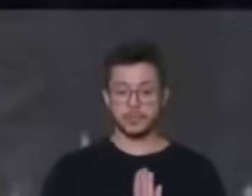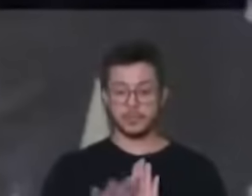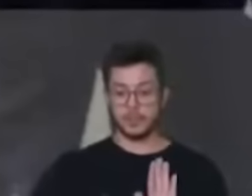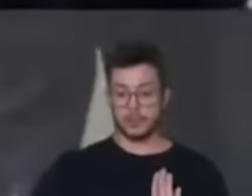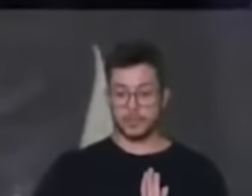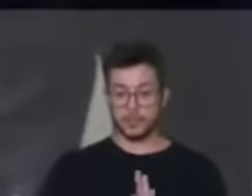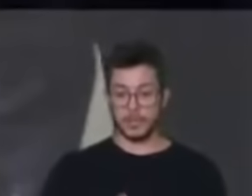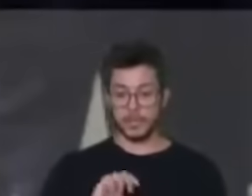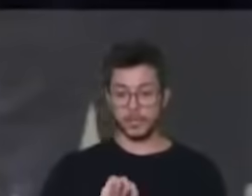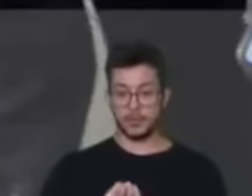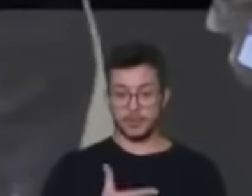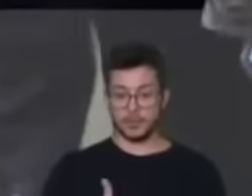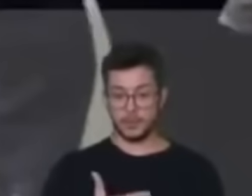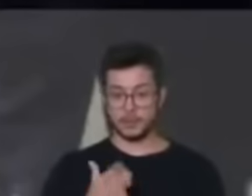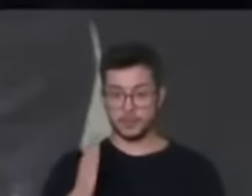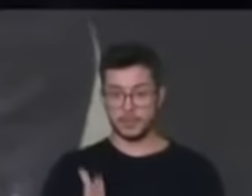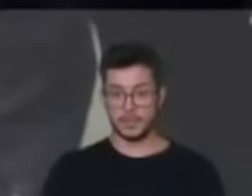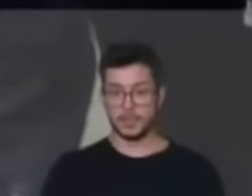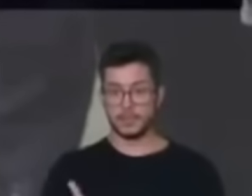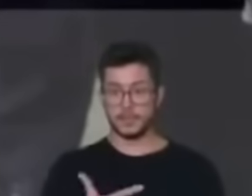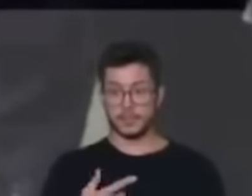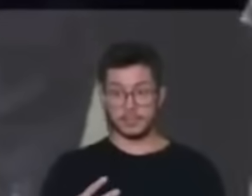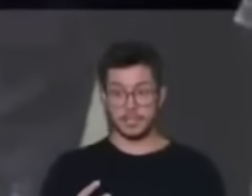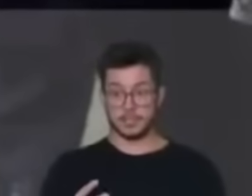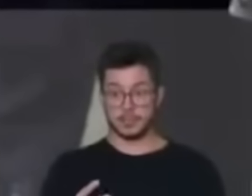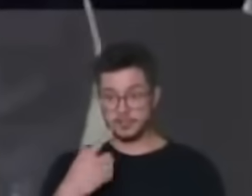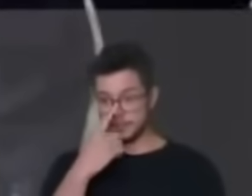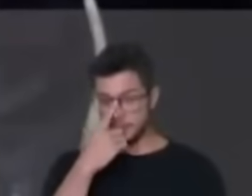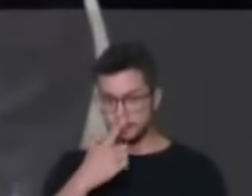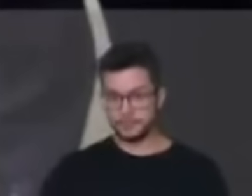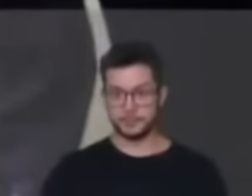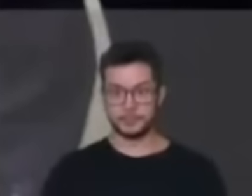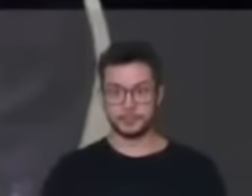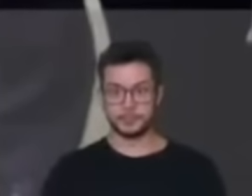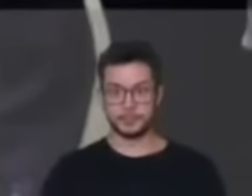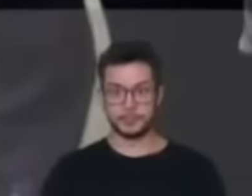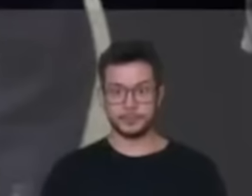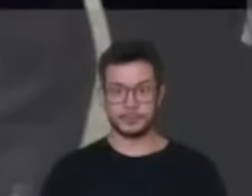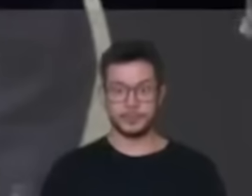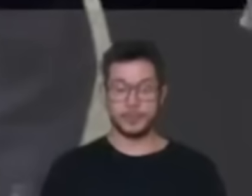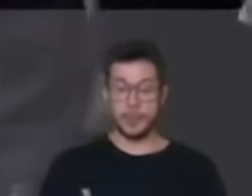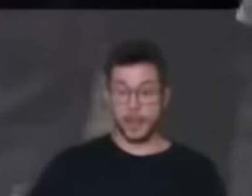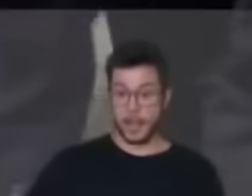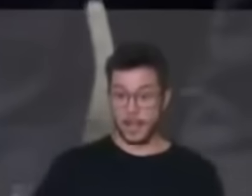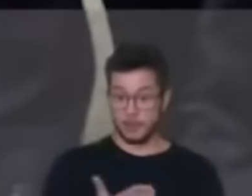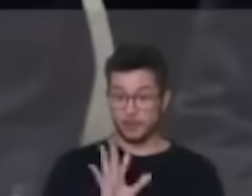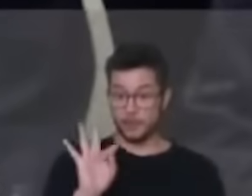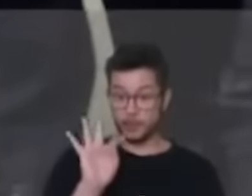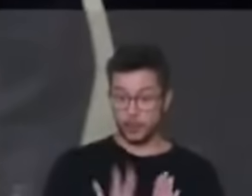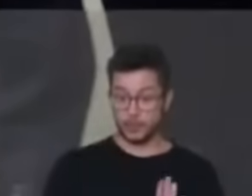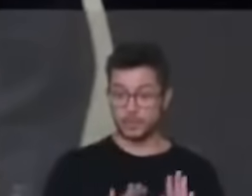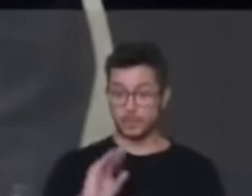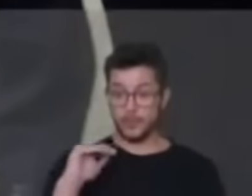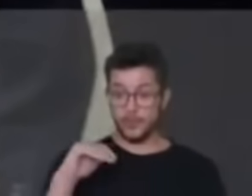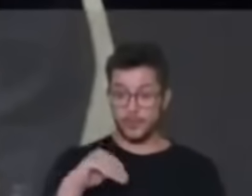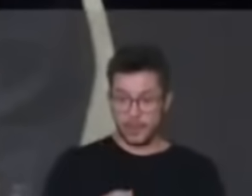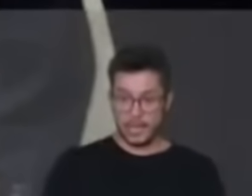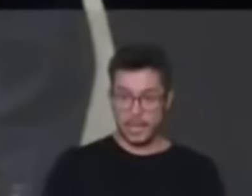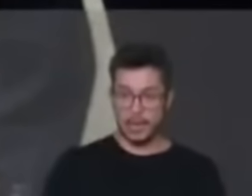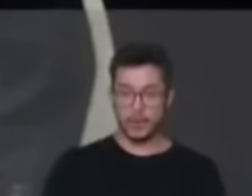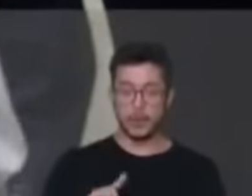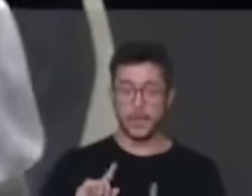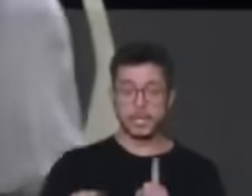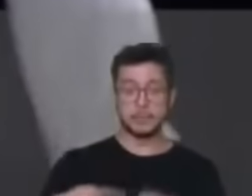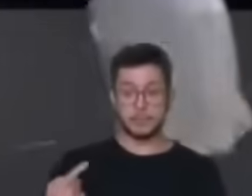92 de 2023. Após a aprovação da redação final da matéria, o relator